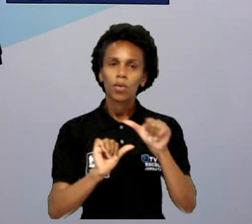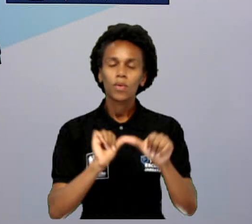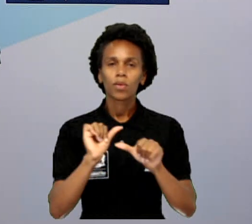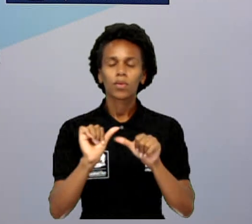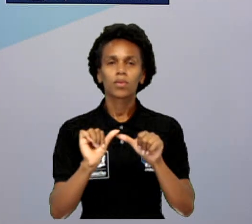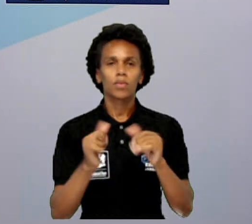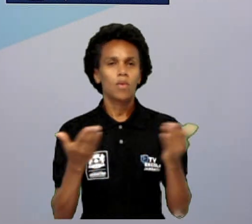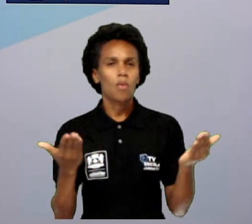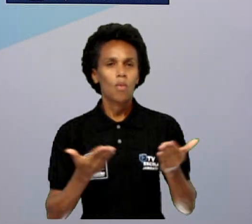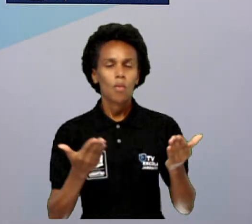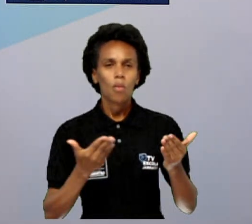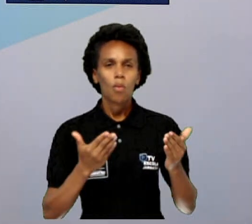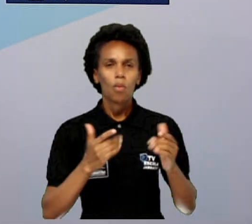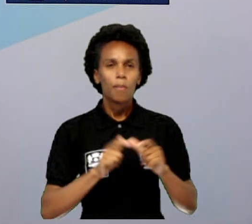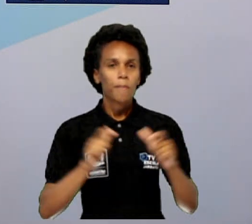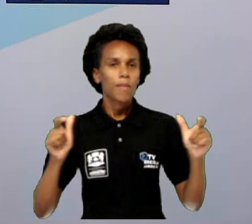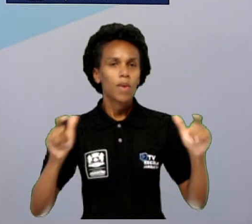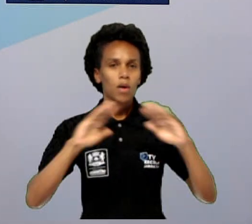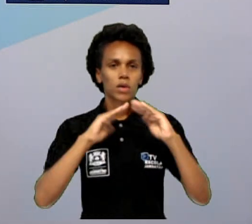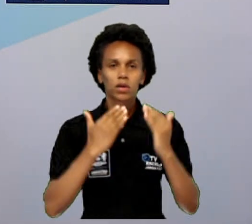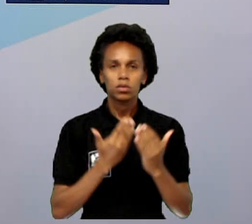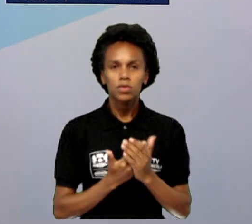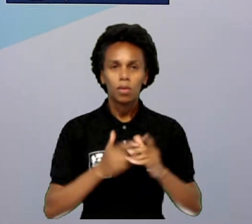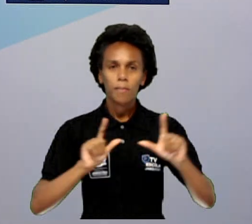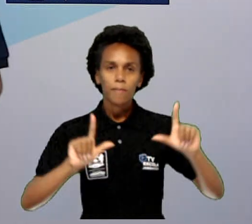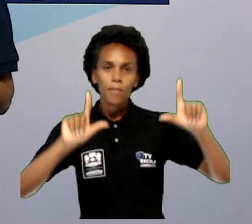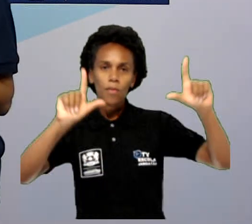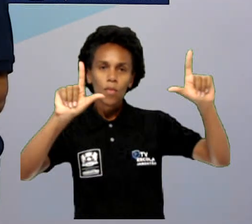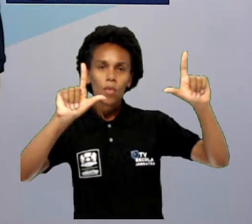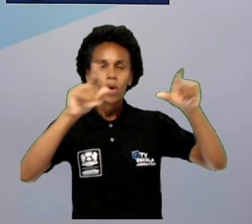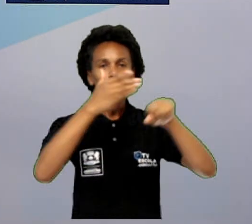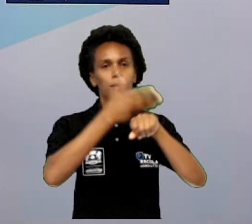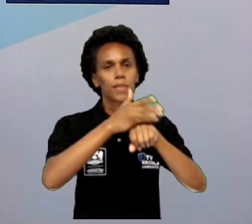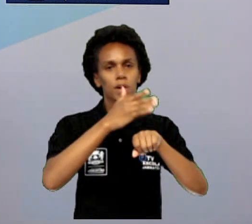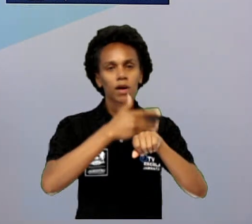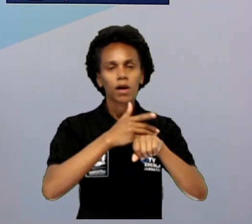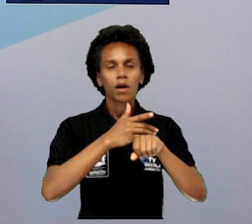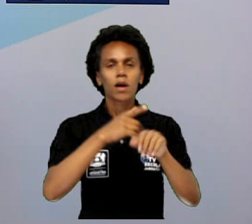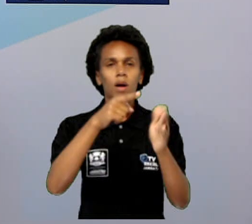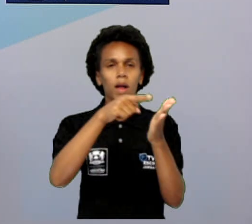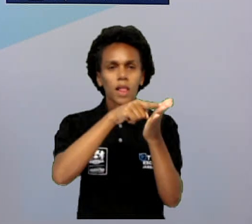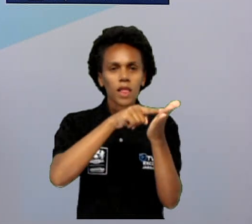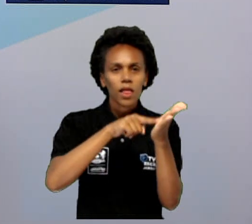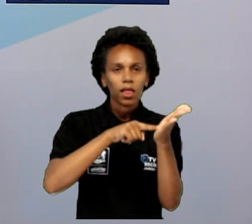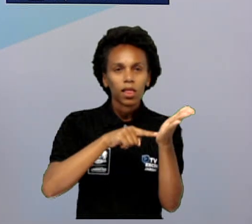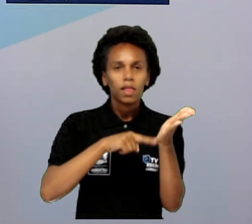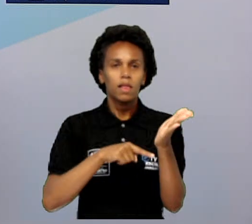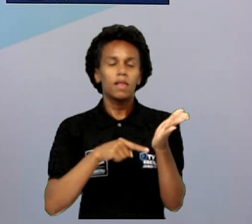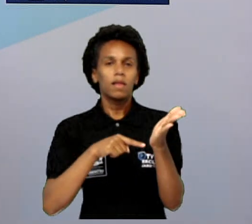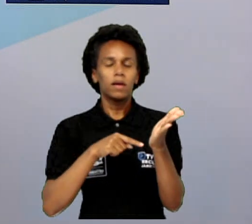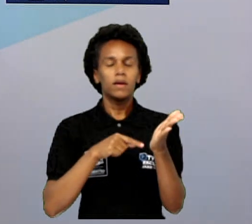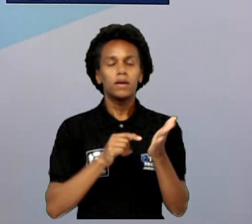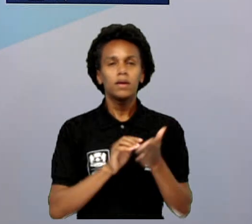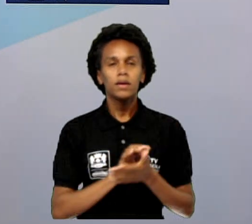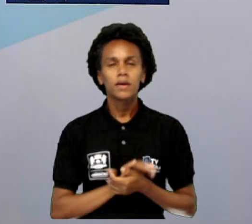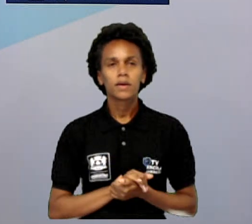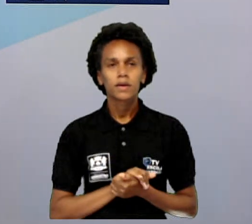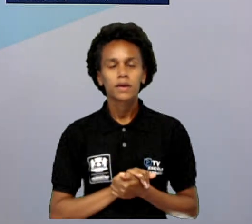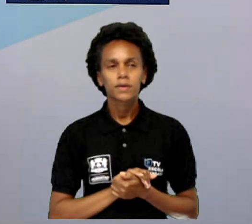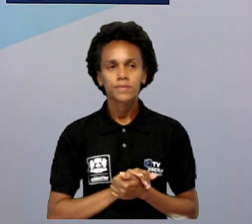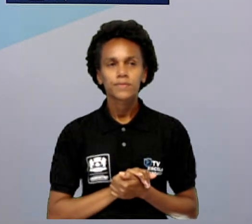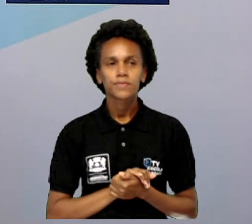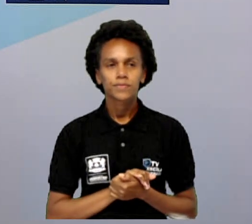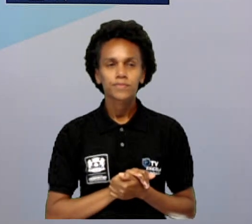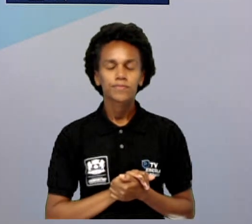a canetinha lá, né? Tipo hidrocor, tá certo? Olha como escreviam antigamente, era uma caneta